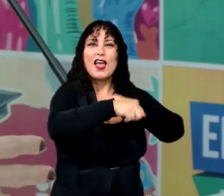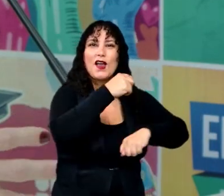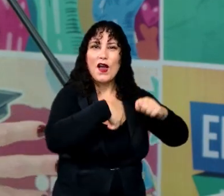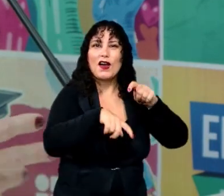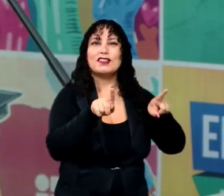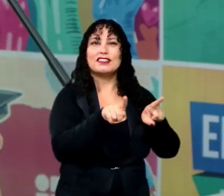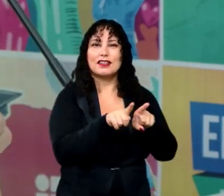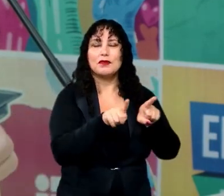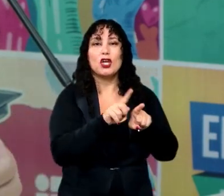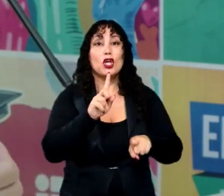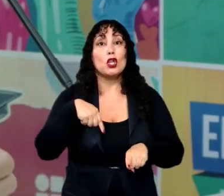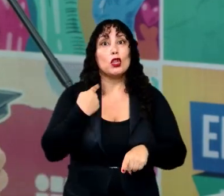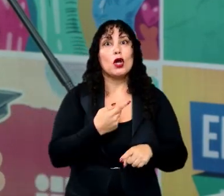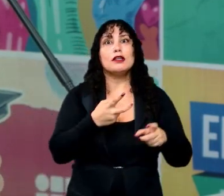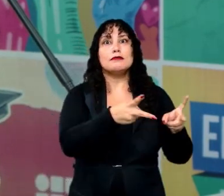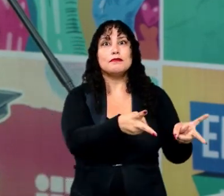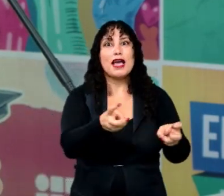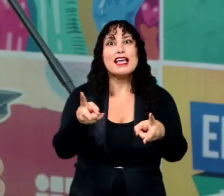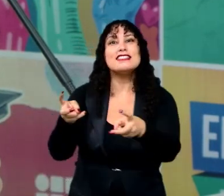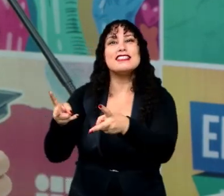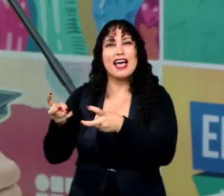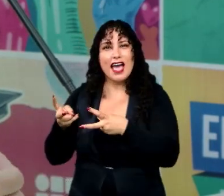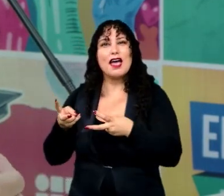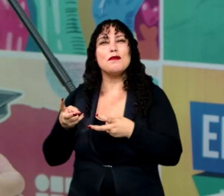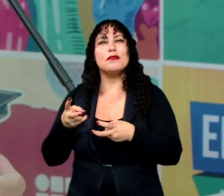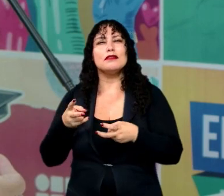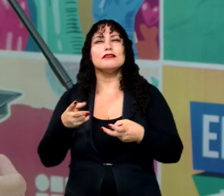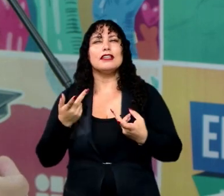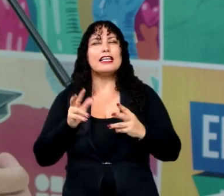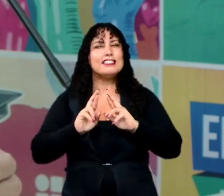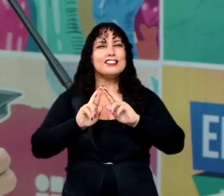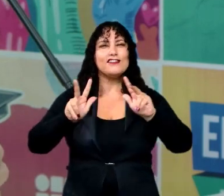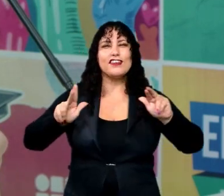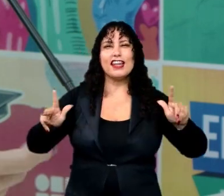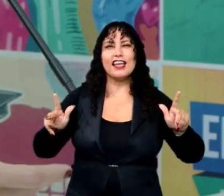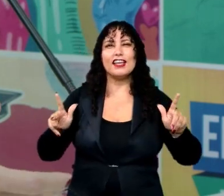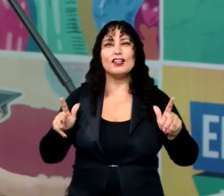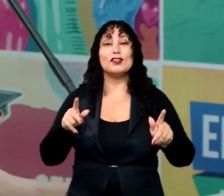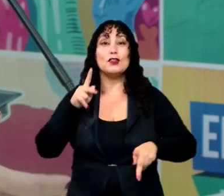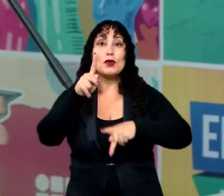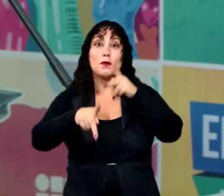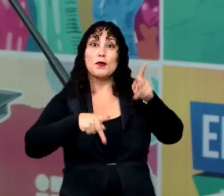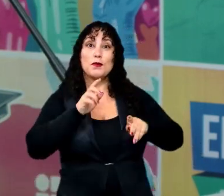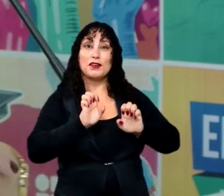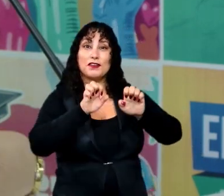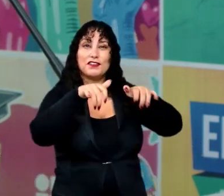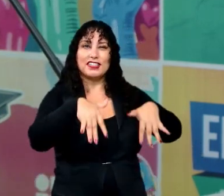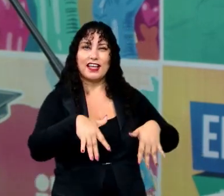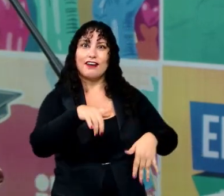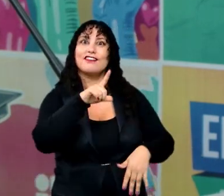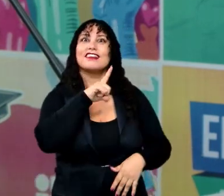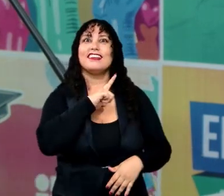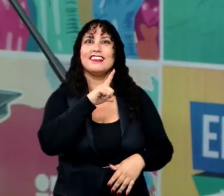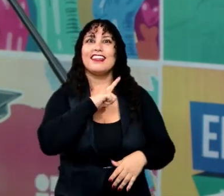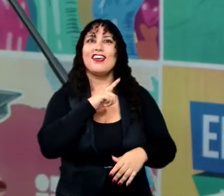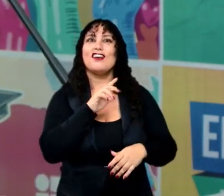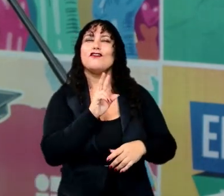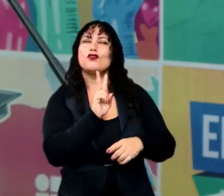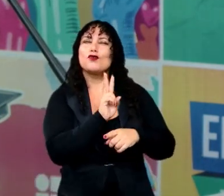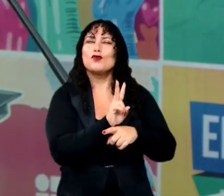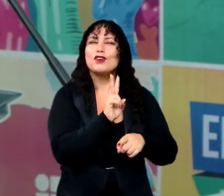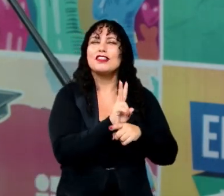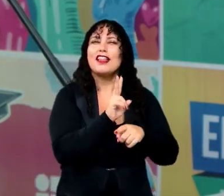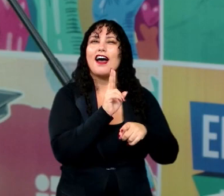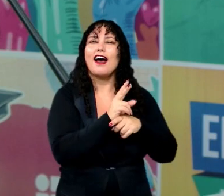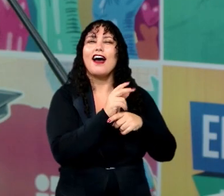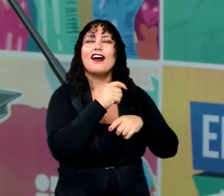a gente percebe esse olhar diferenciado né do do público final quando vê que teve um cuidado com aquele